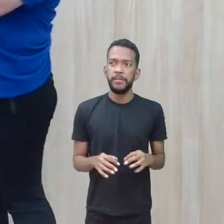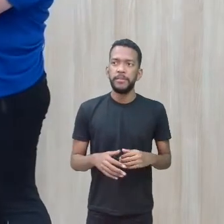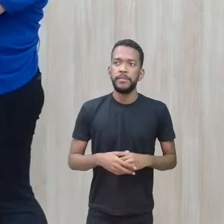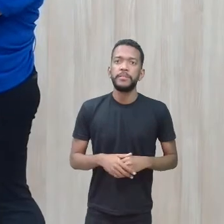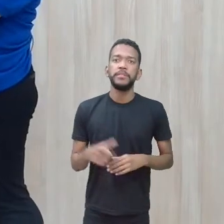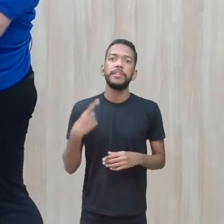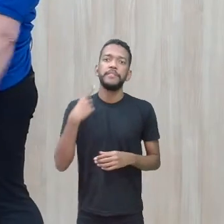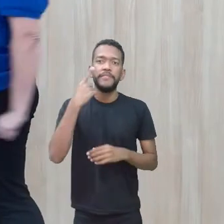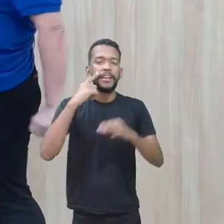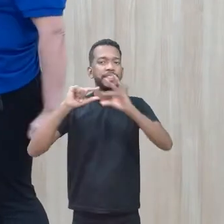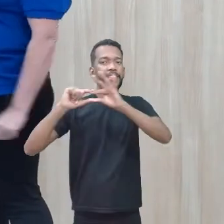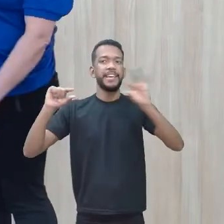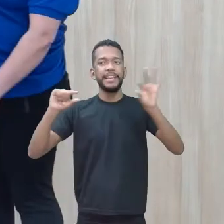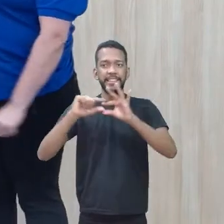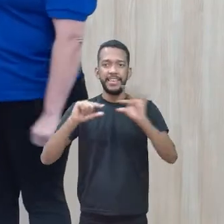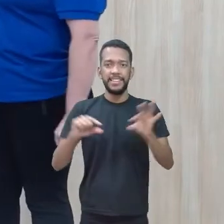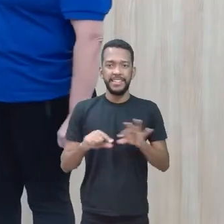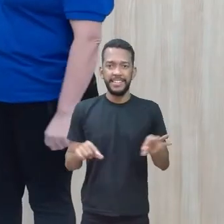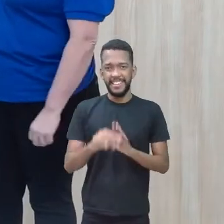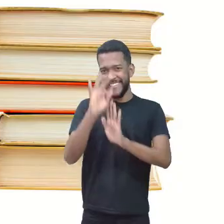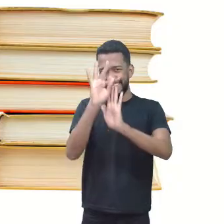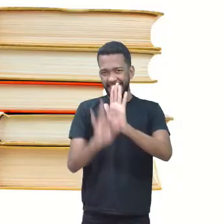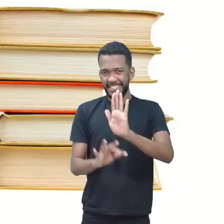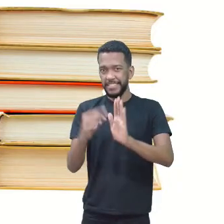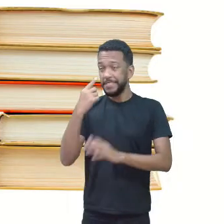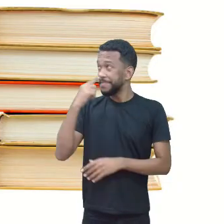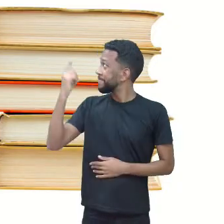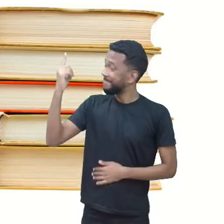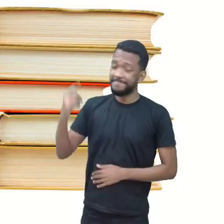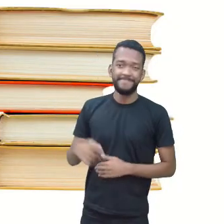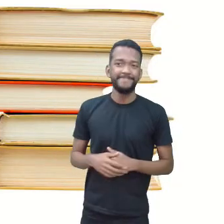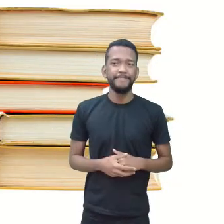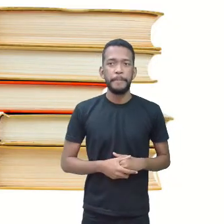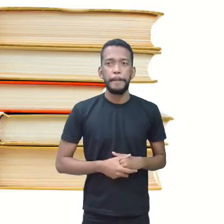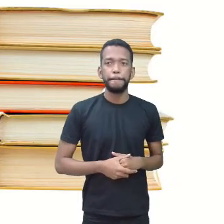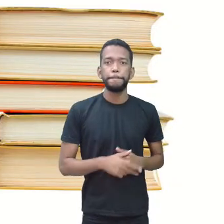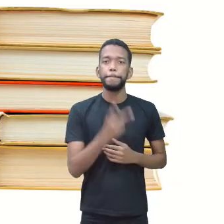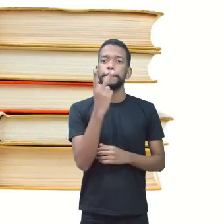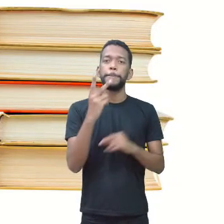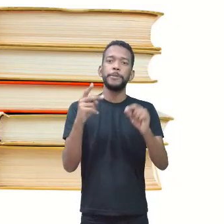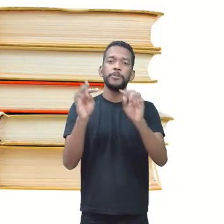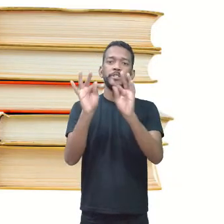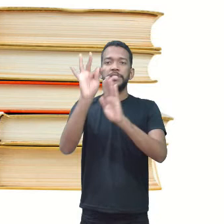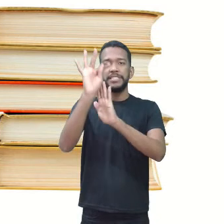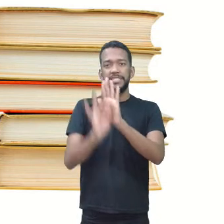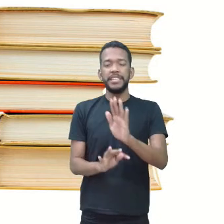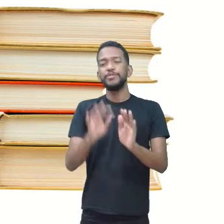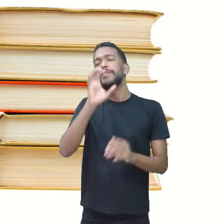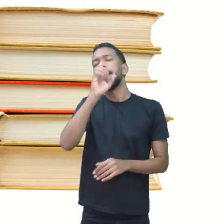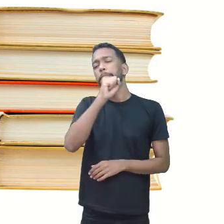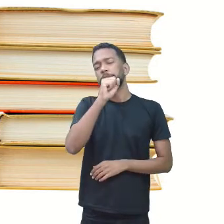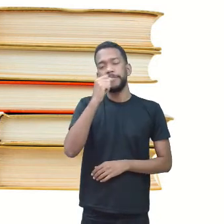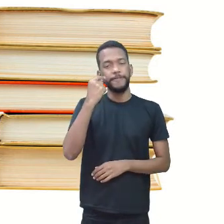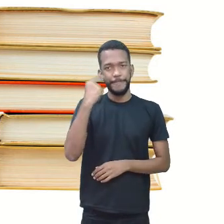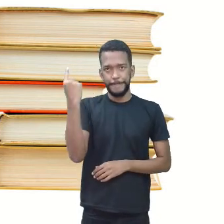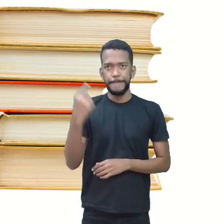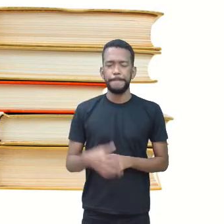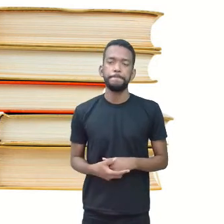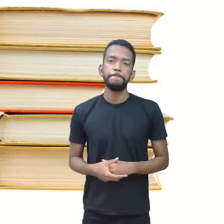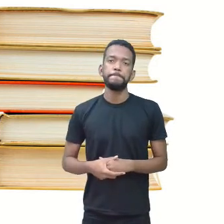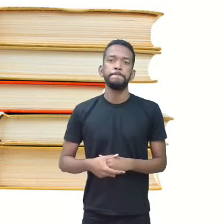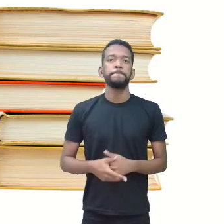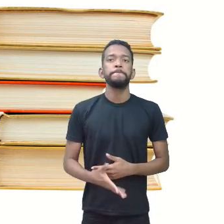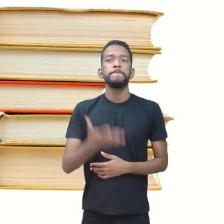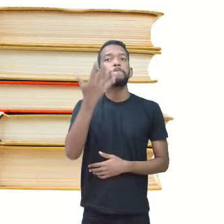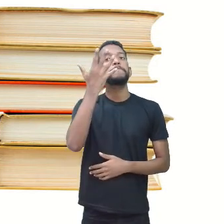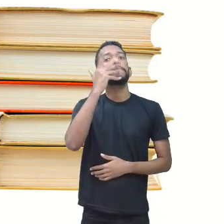Um textinho, não é? Nós temos aqui. Eu coloquei 2 textinhos rápido. As crianças